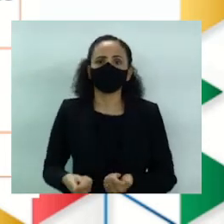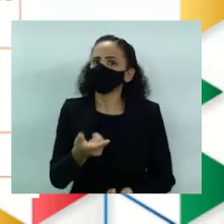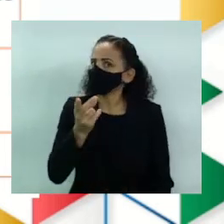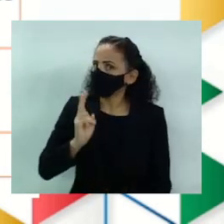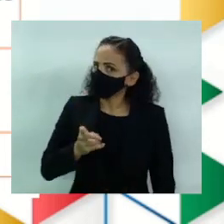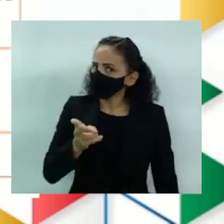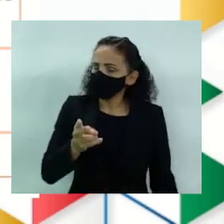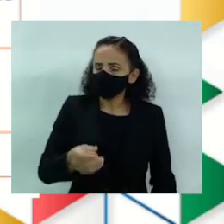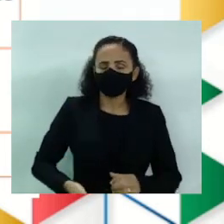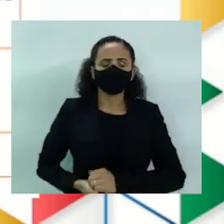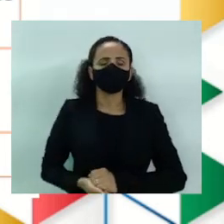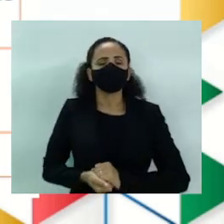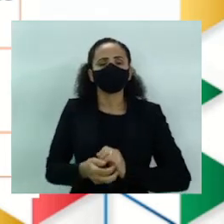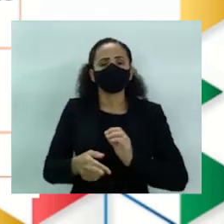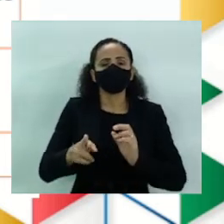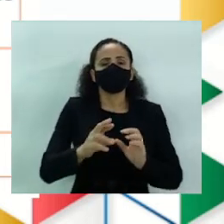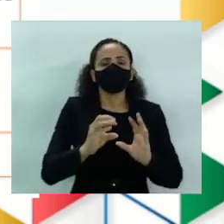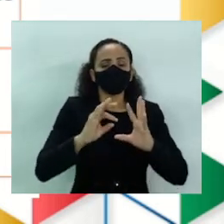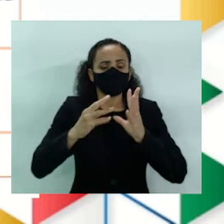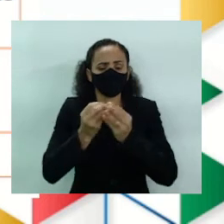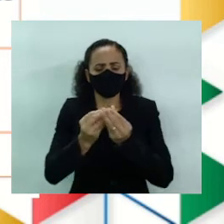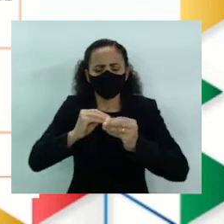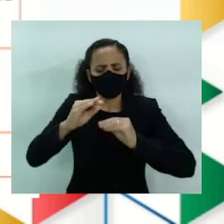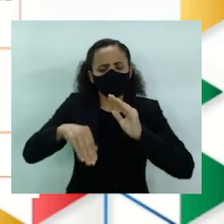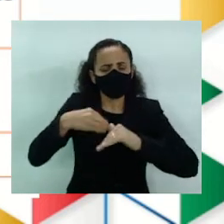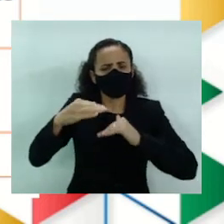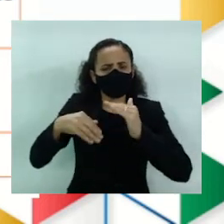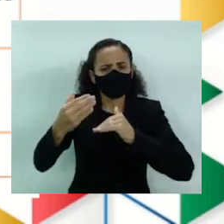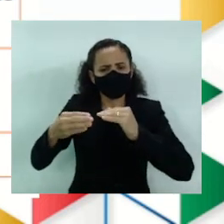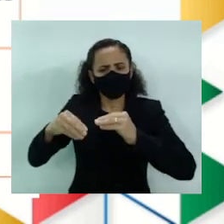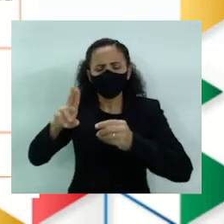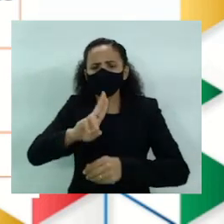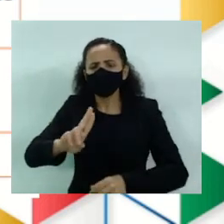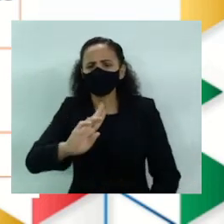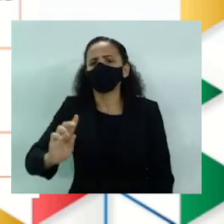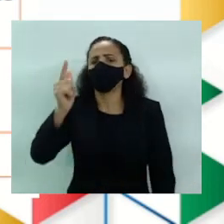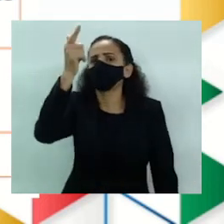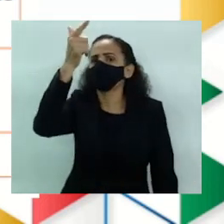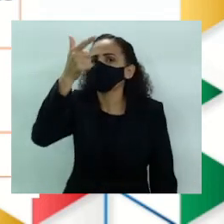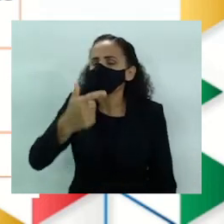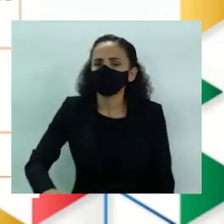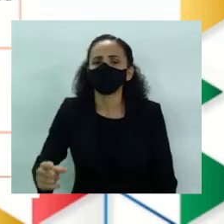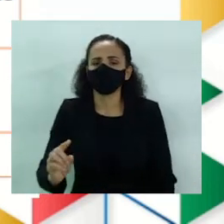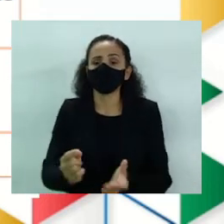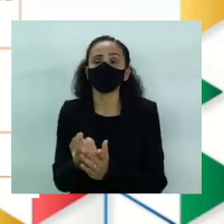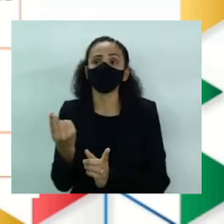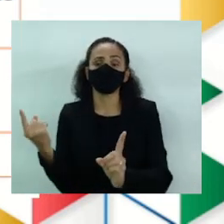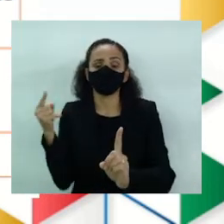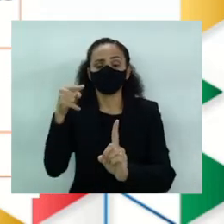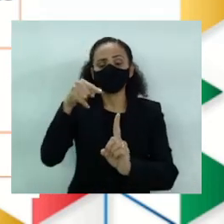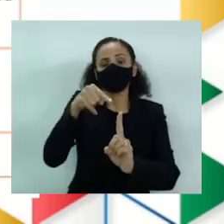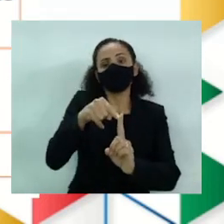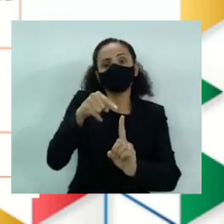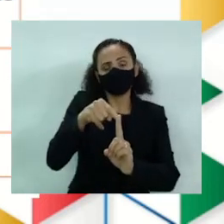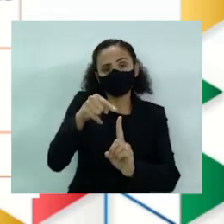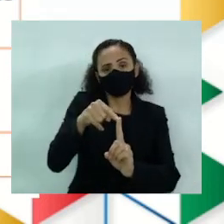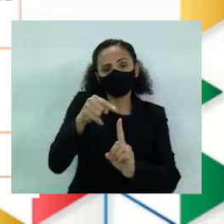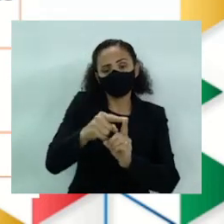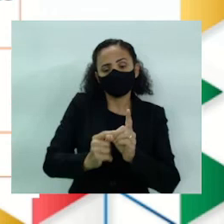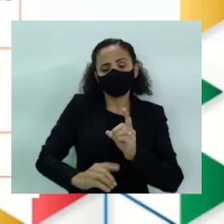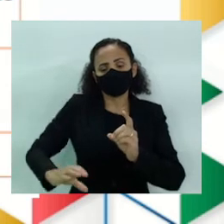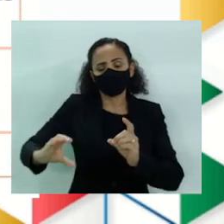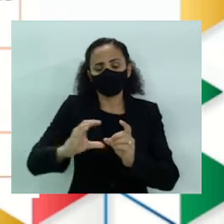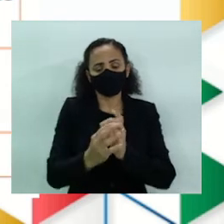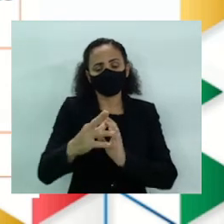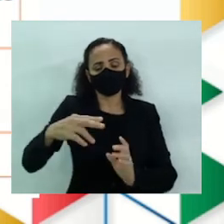também reciclar. Reciclar é renovar os produtos já utilizados, mas com outra finalidade. Tá certo? Nós podemos pegar as garrafas